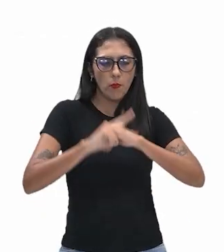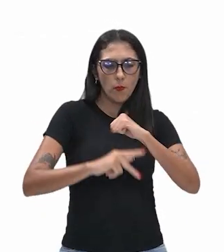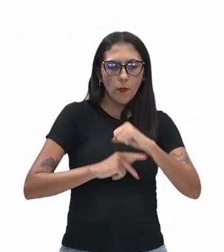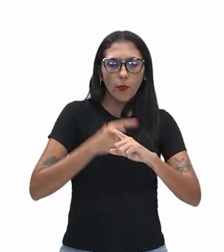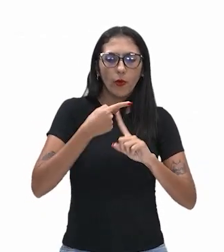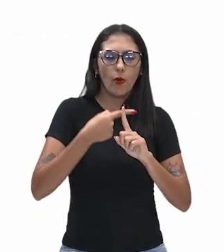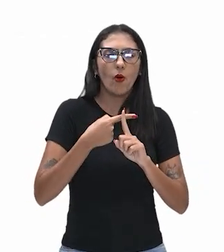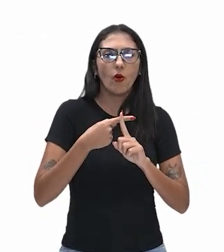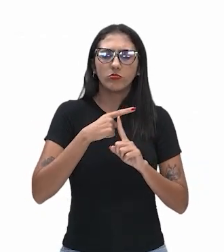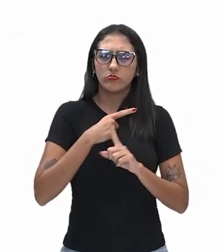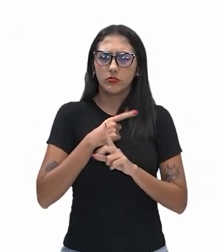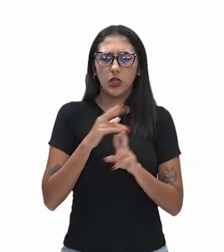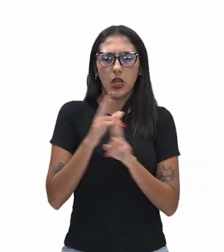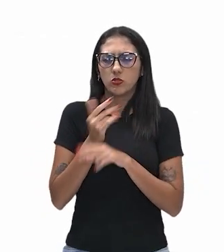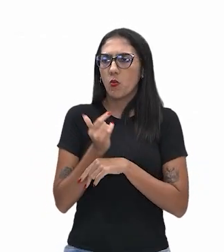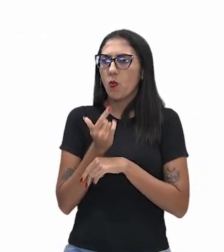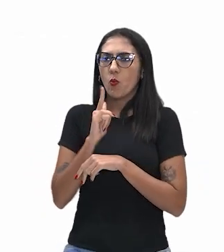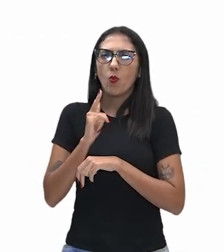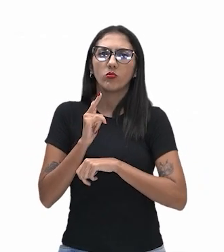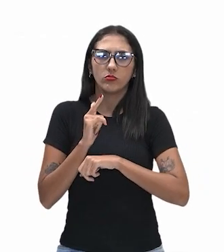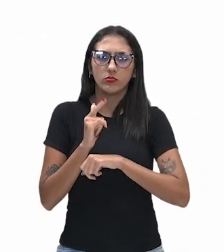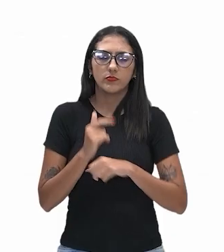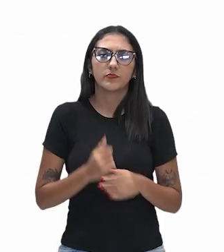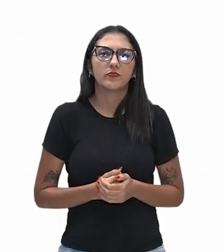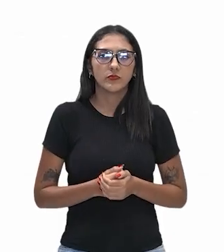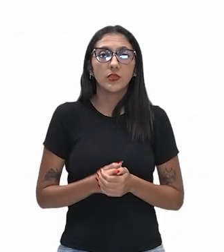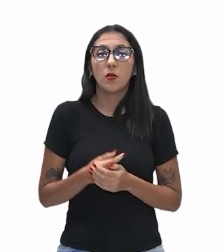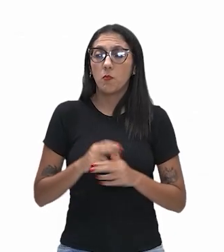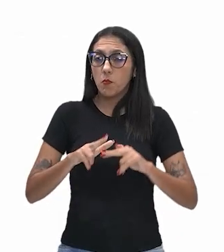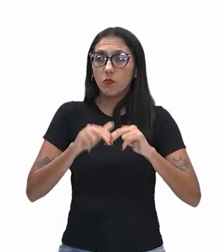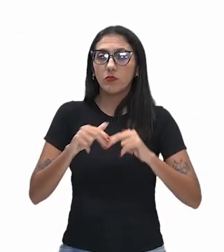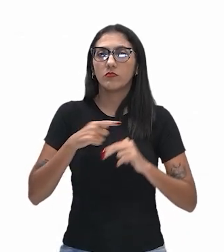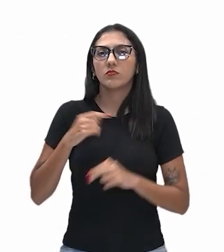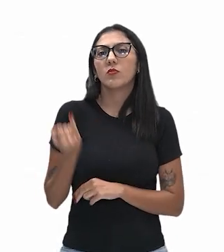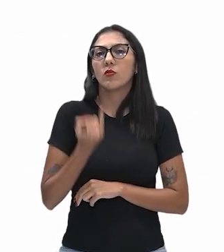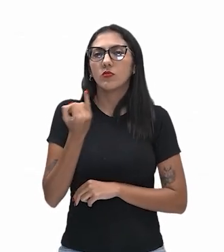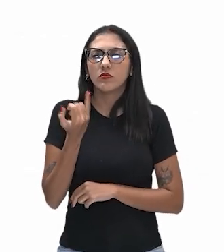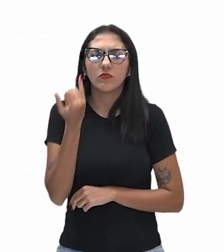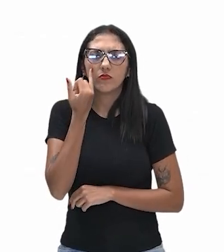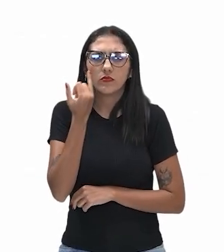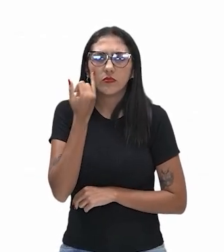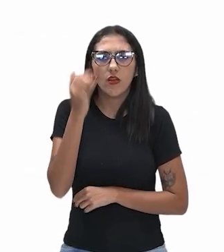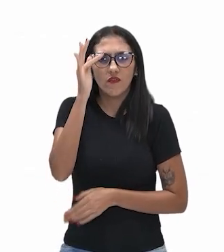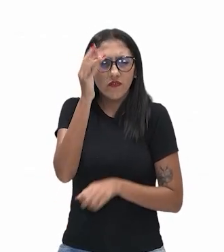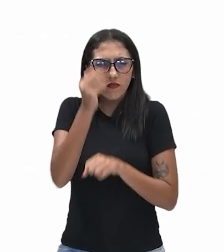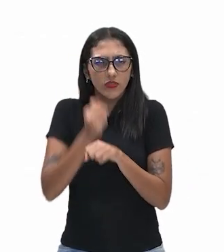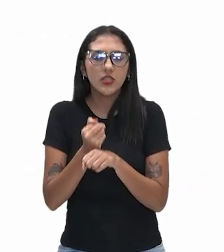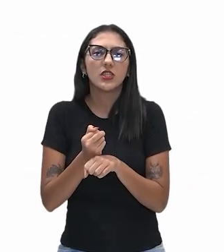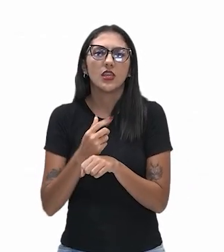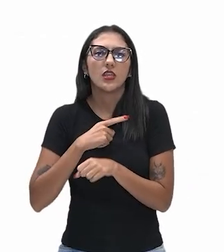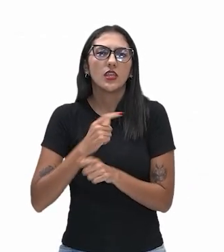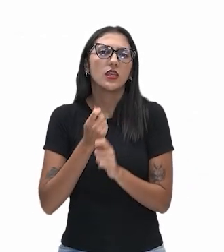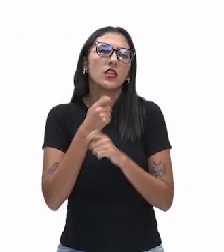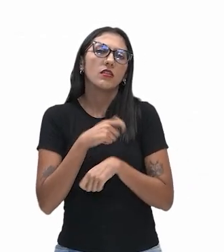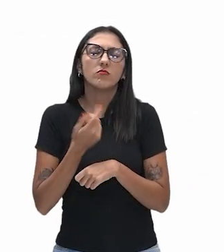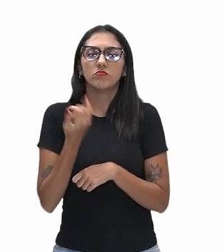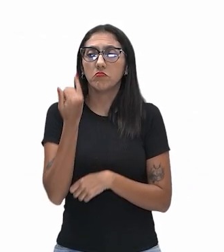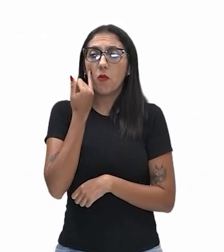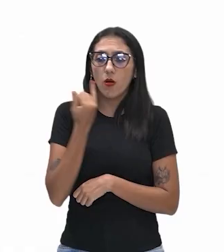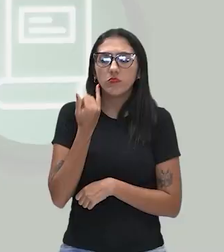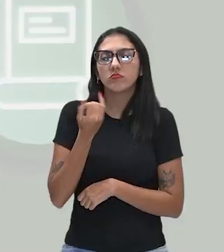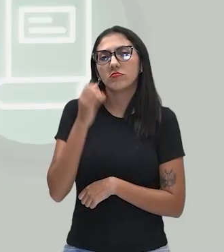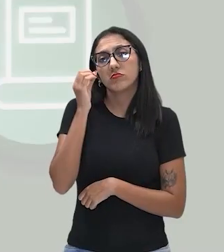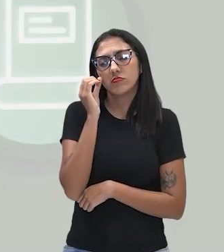o nêutron, tá, gente? É importante o estudo da física nuclear para que nós possamos aí